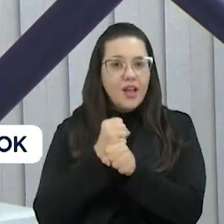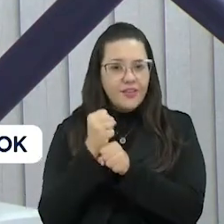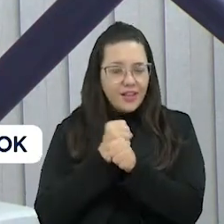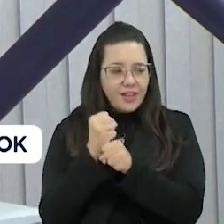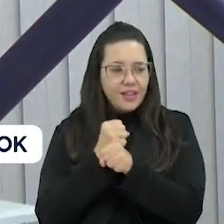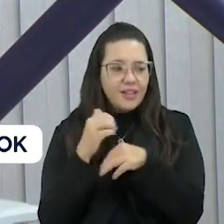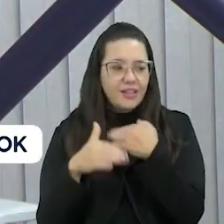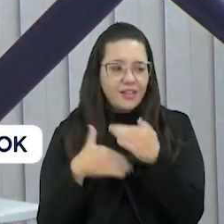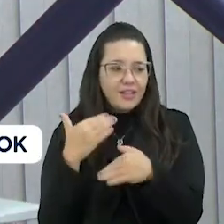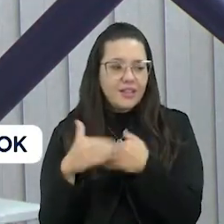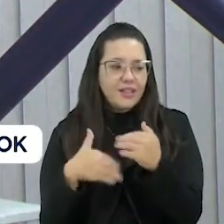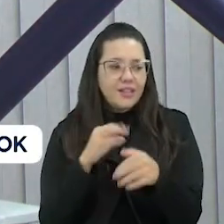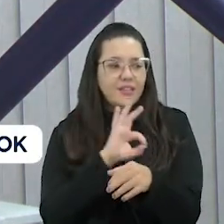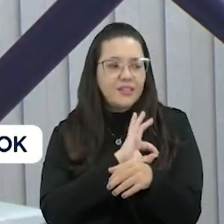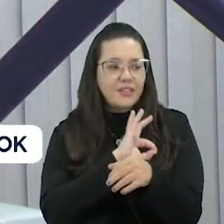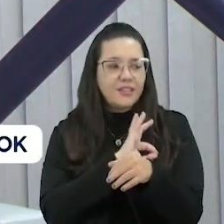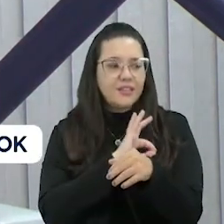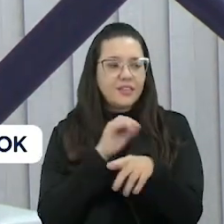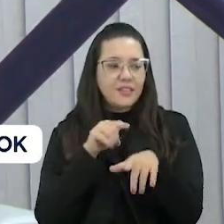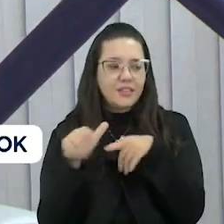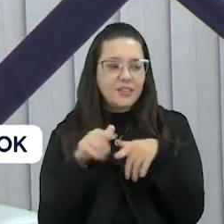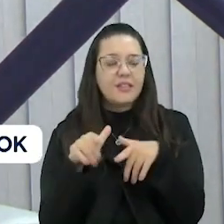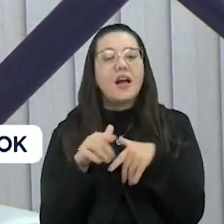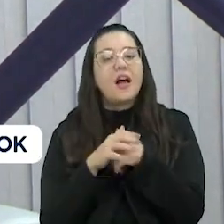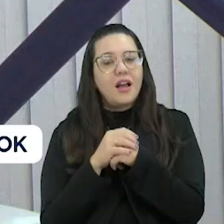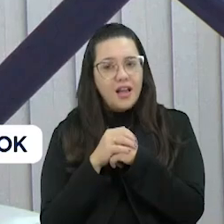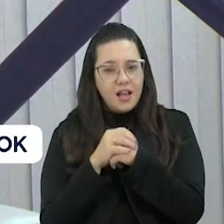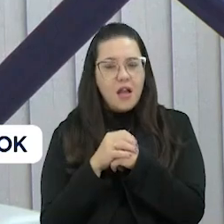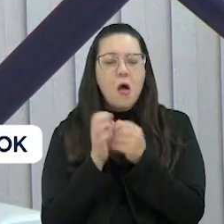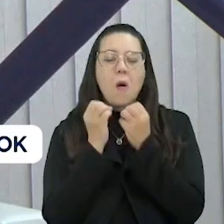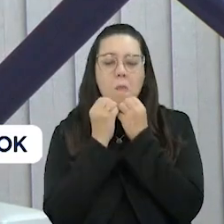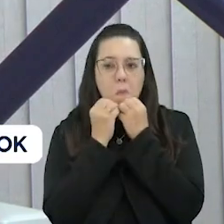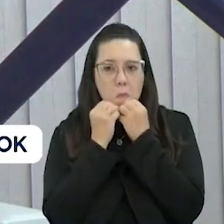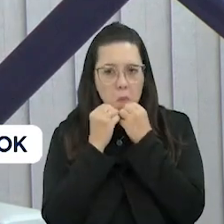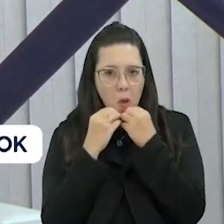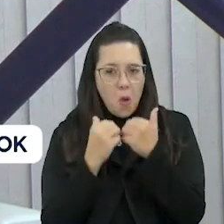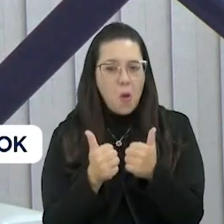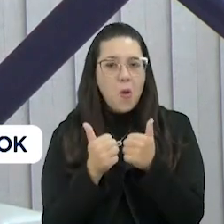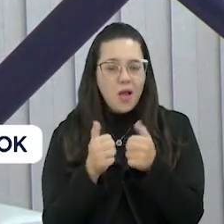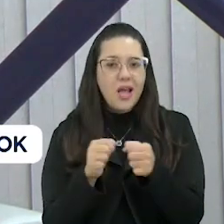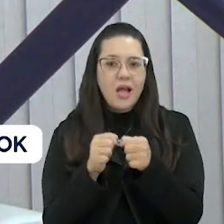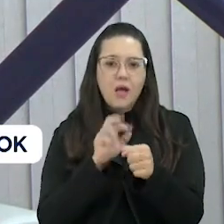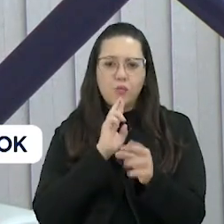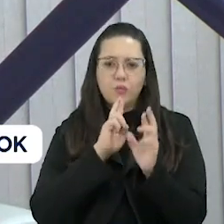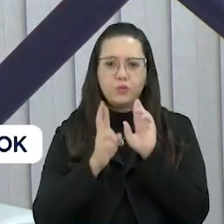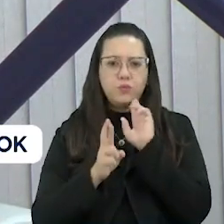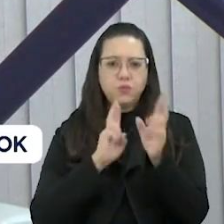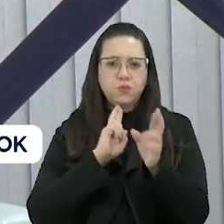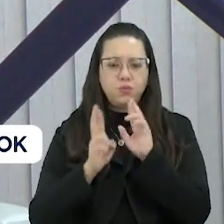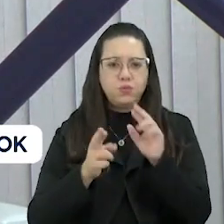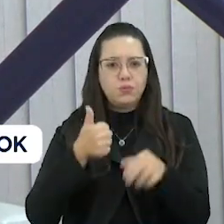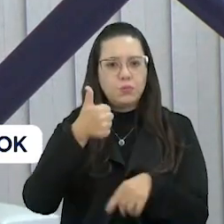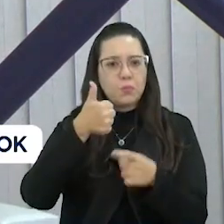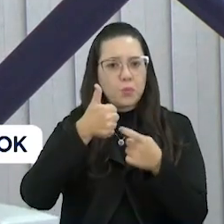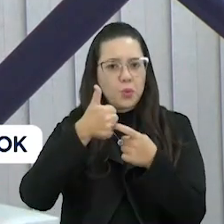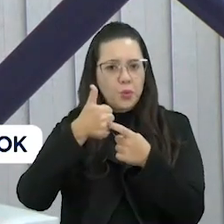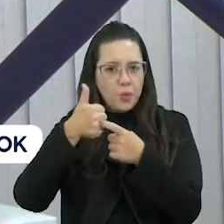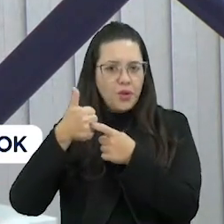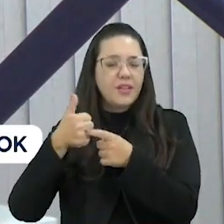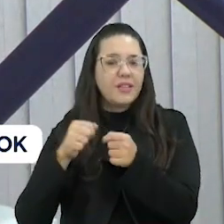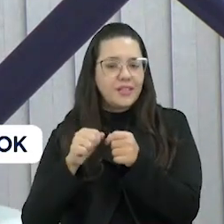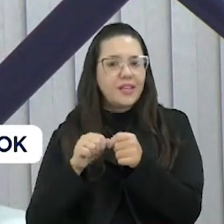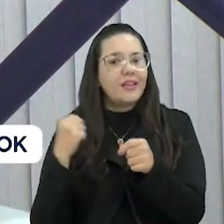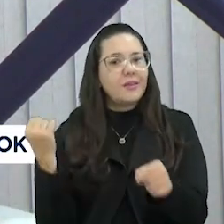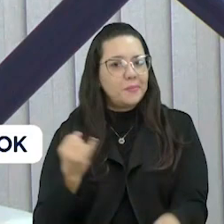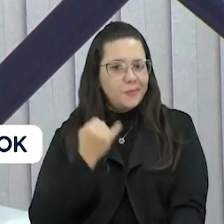de inteligência policial, né? Foi um trabalho muito, muito bom, a gente teve muitos resultados positivos na área do CPI-5, né?